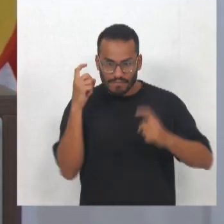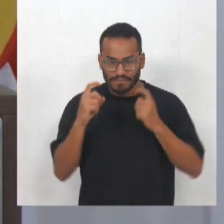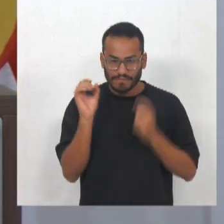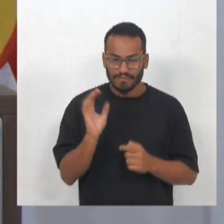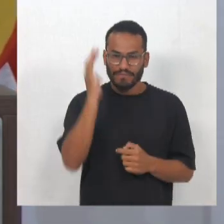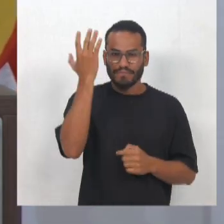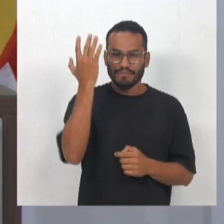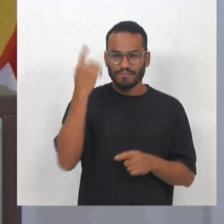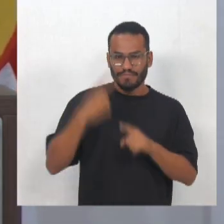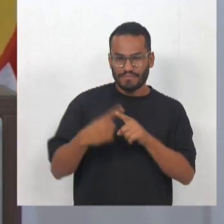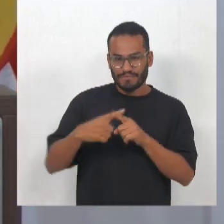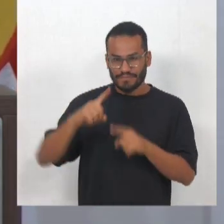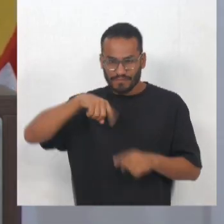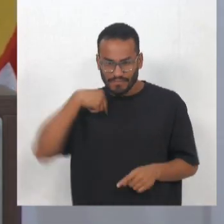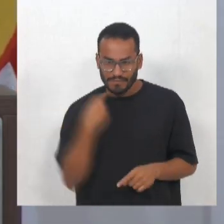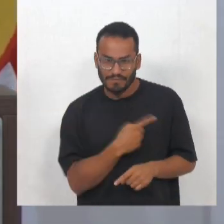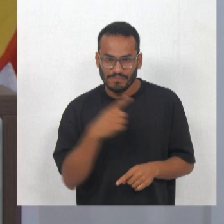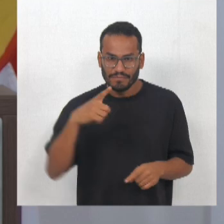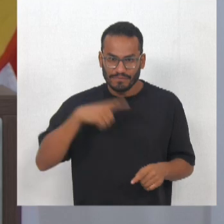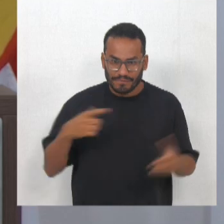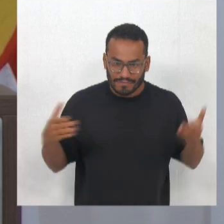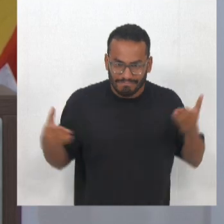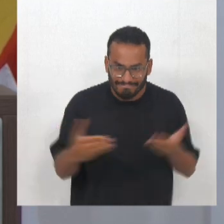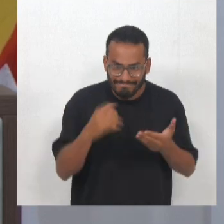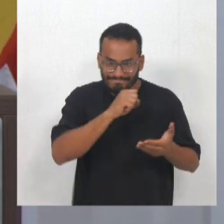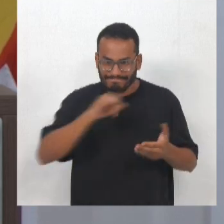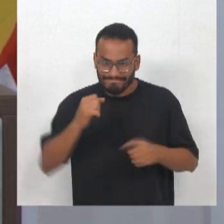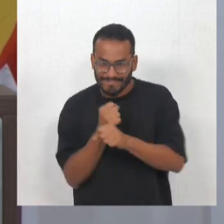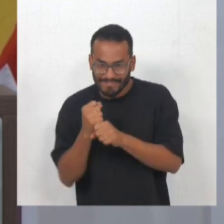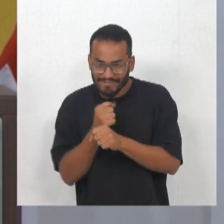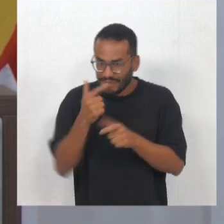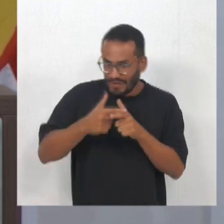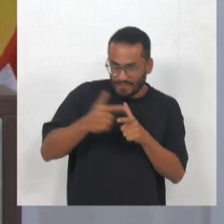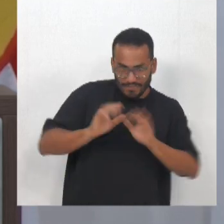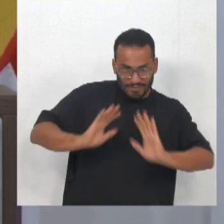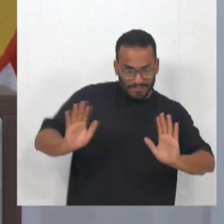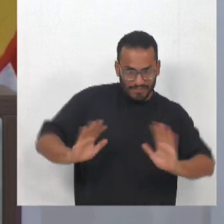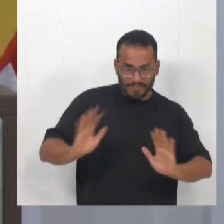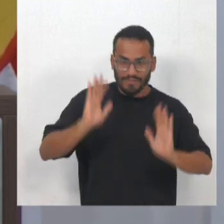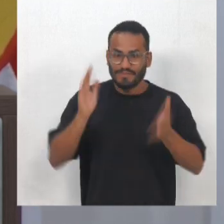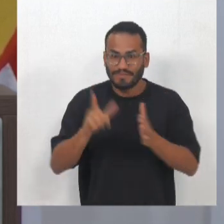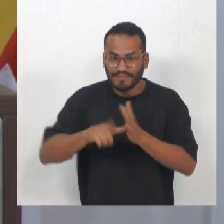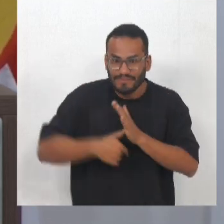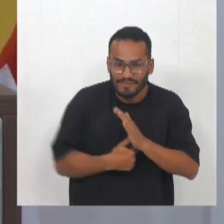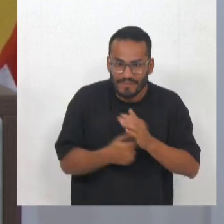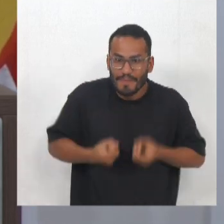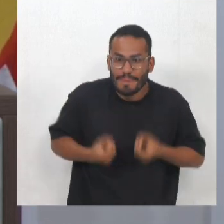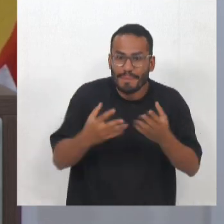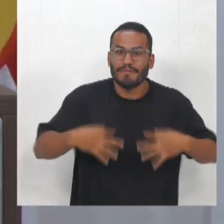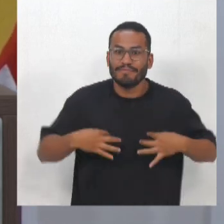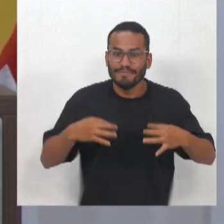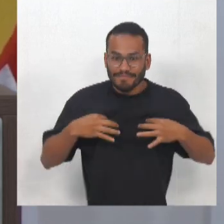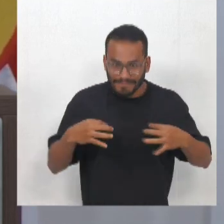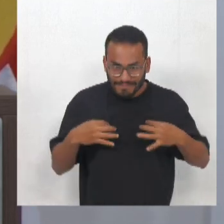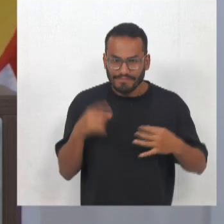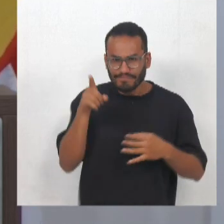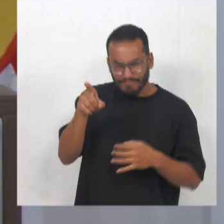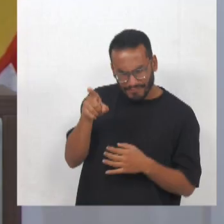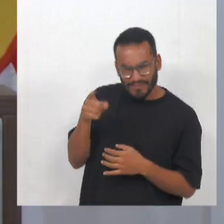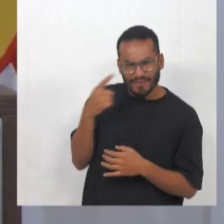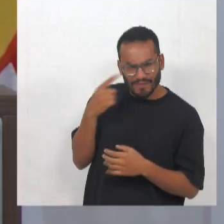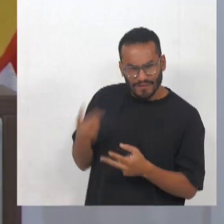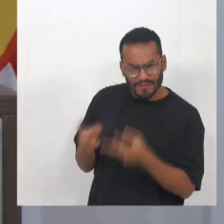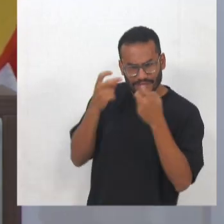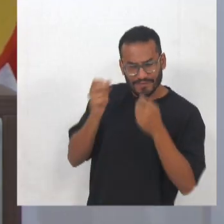situação, porque nós vamos ter agora, se esse ano, sem nenhum problema na licitação, já atrasou a entrega dos uniformes, vereador Paulo, o senhor mesmo comentou que na sua